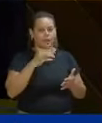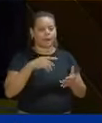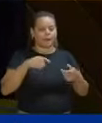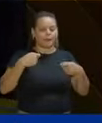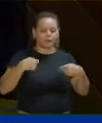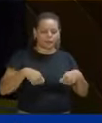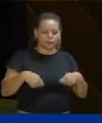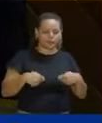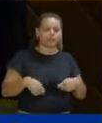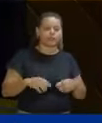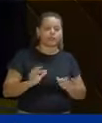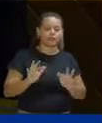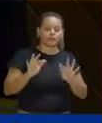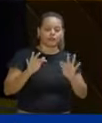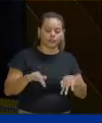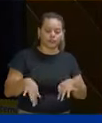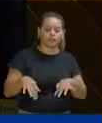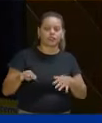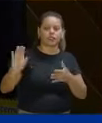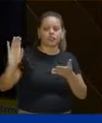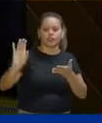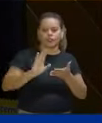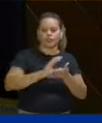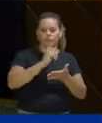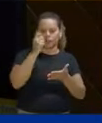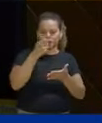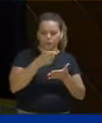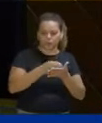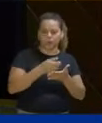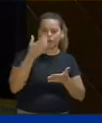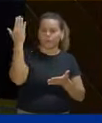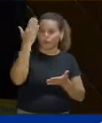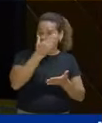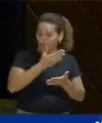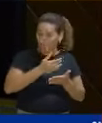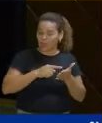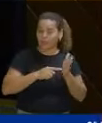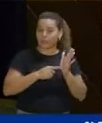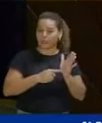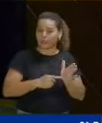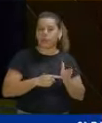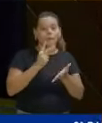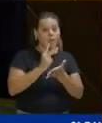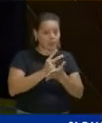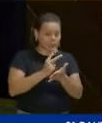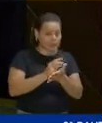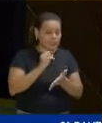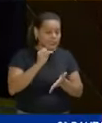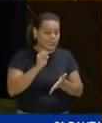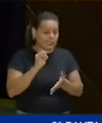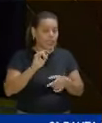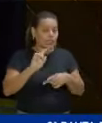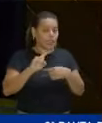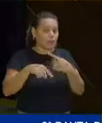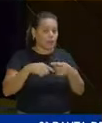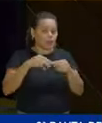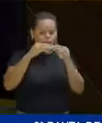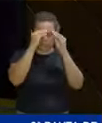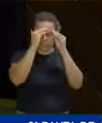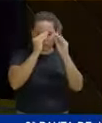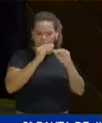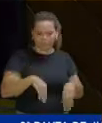deverá prestar contas à Justiça Eleitoral, ainda que haja renúncia, desistência,